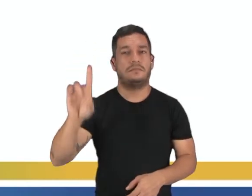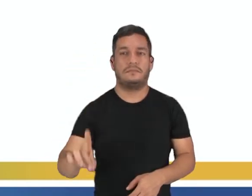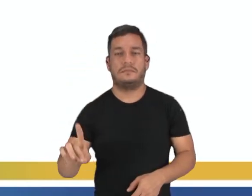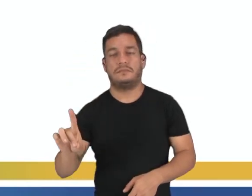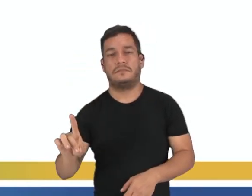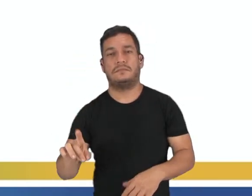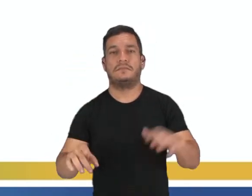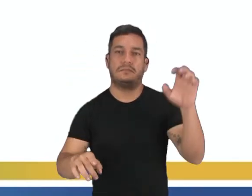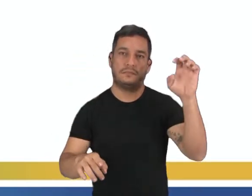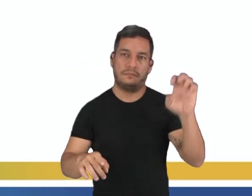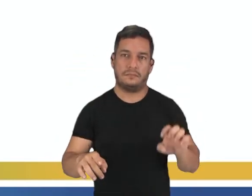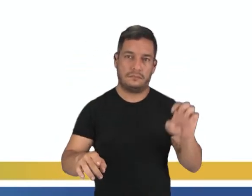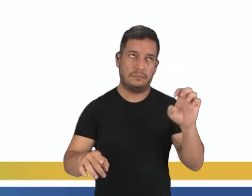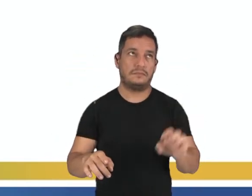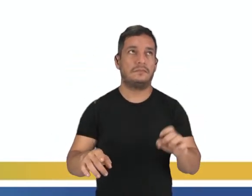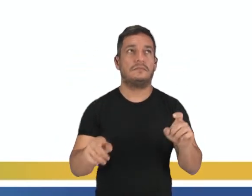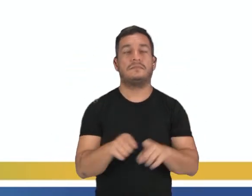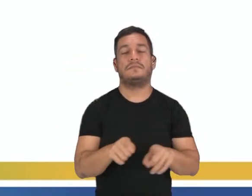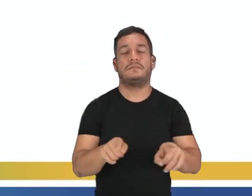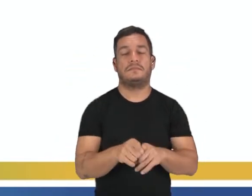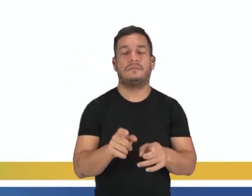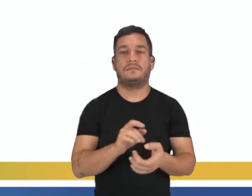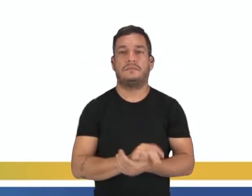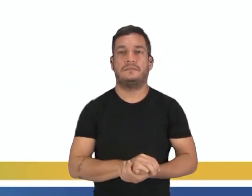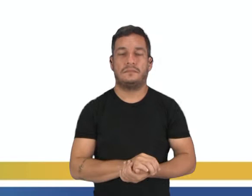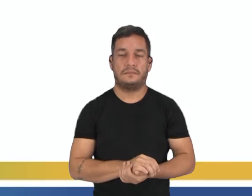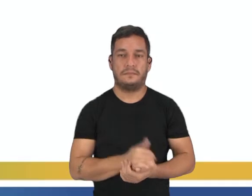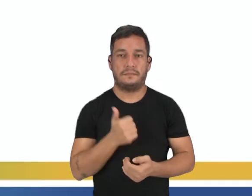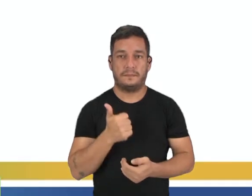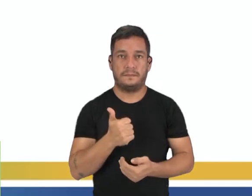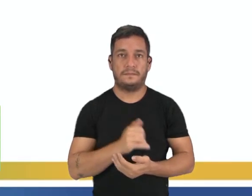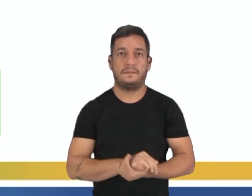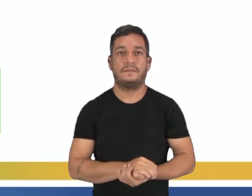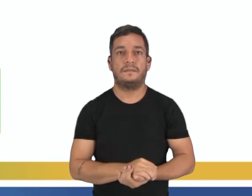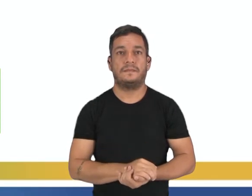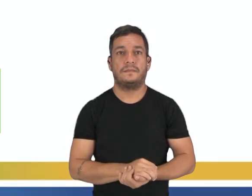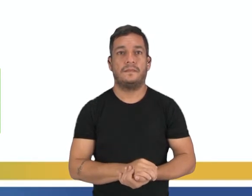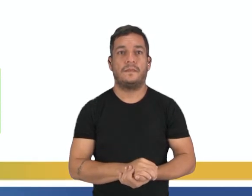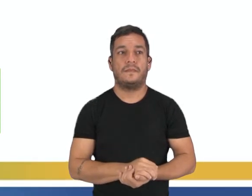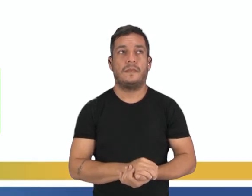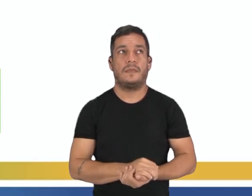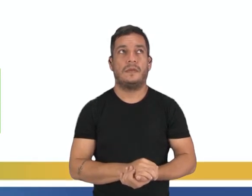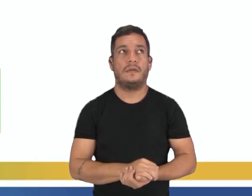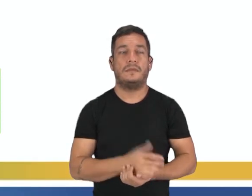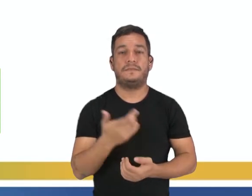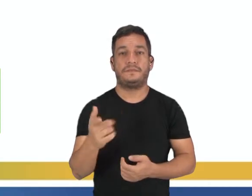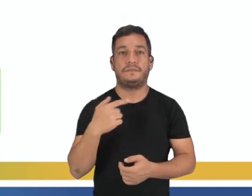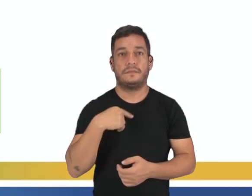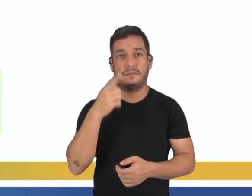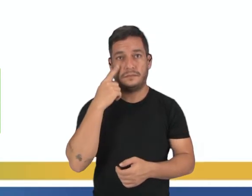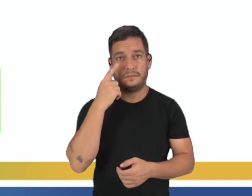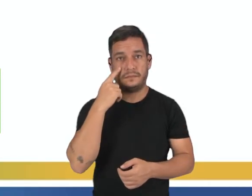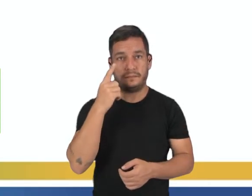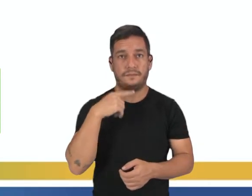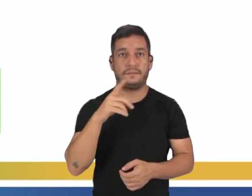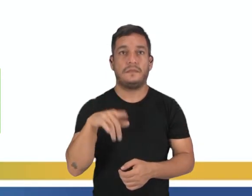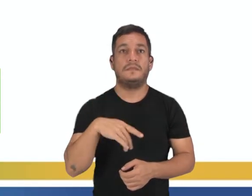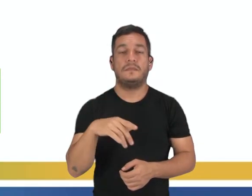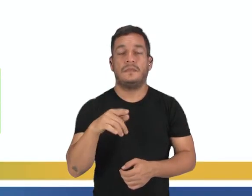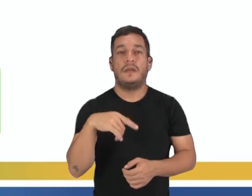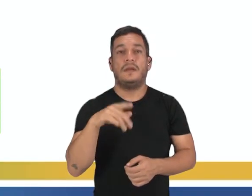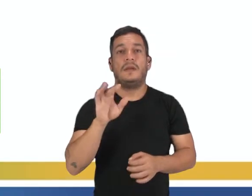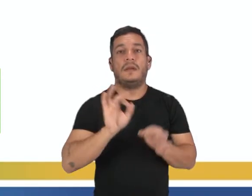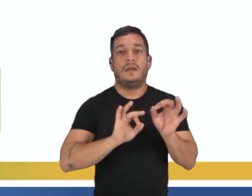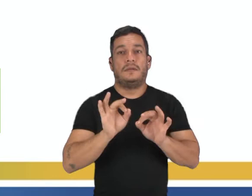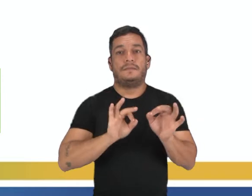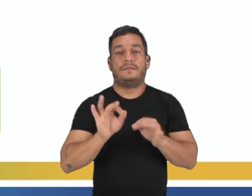e o eixo na vertical infinitamente para cima, certo? Muito bem. Nesse diagrama, para